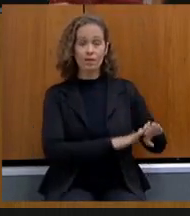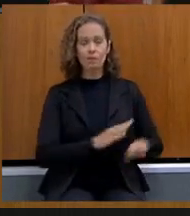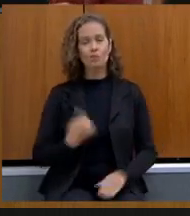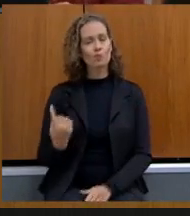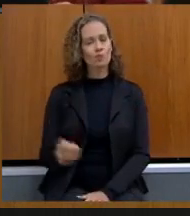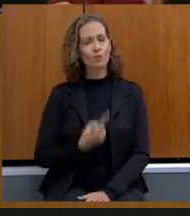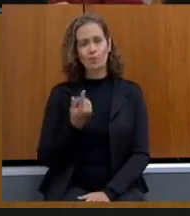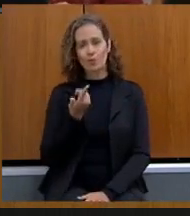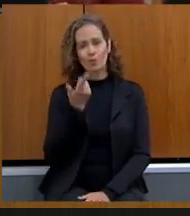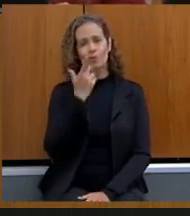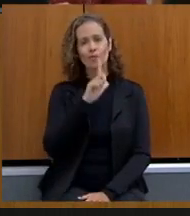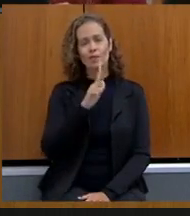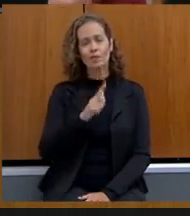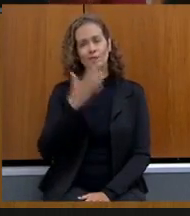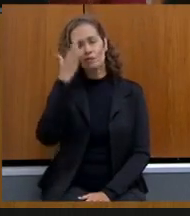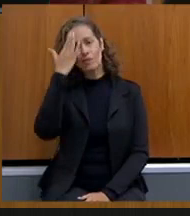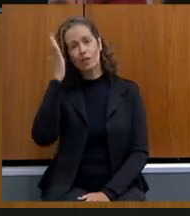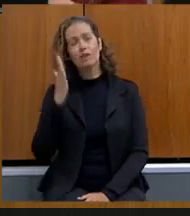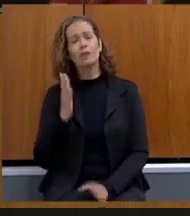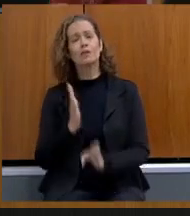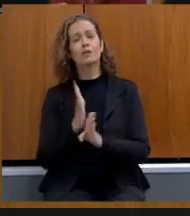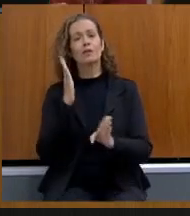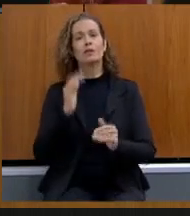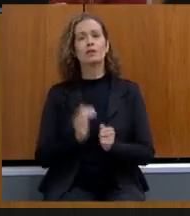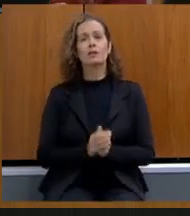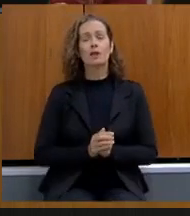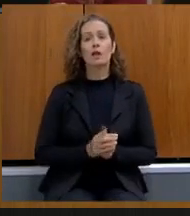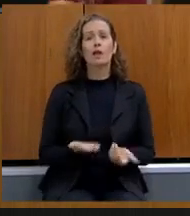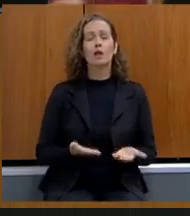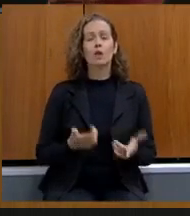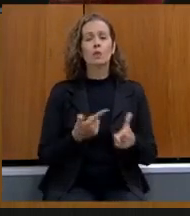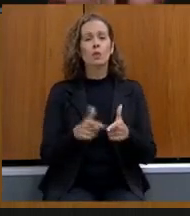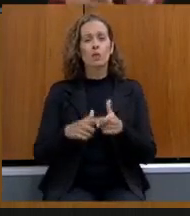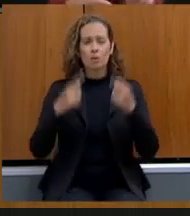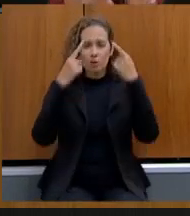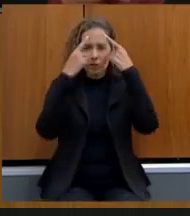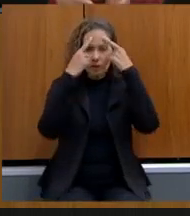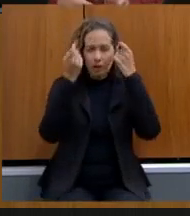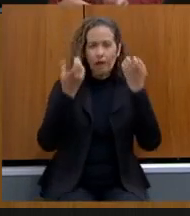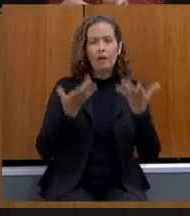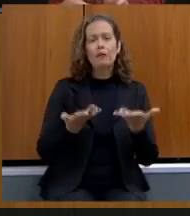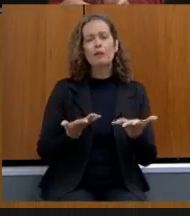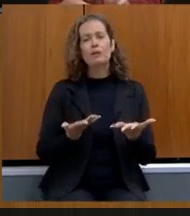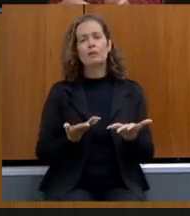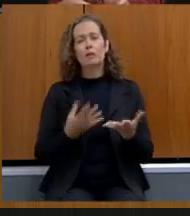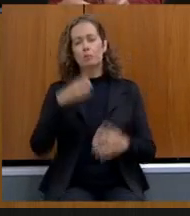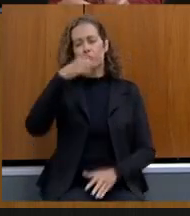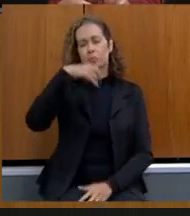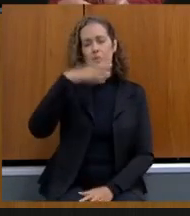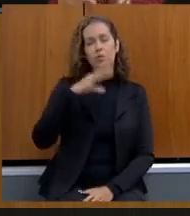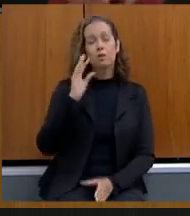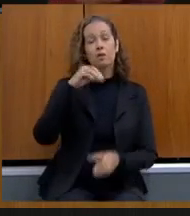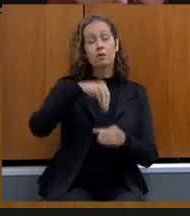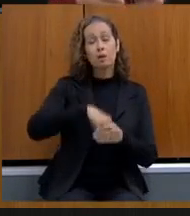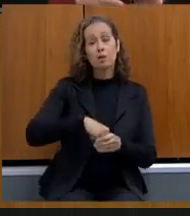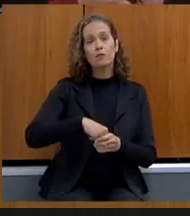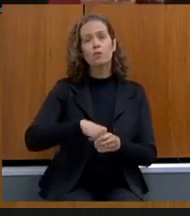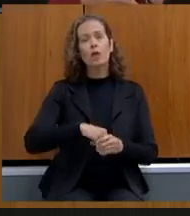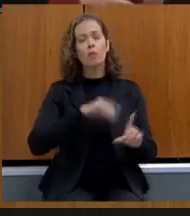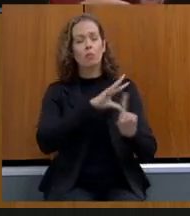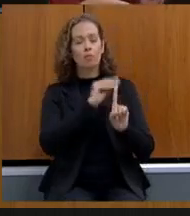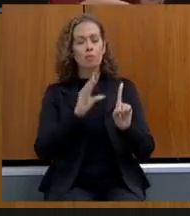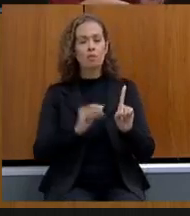não consegue identificar abusos que acontecem dentro da casa da criança porque esse inclusive são Grande Debate trazido aqui não é